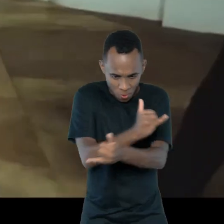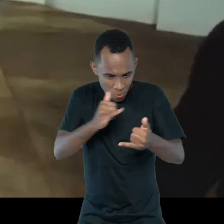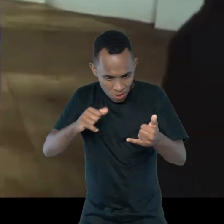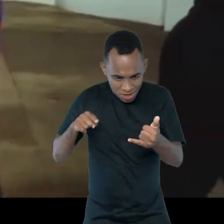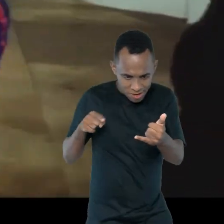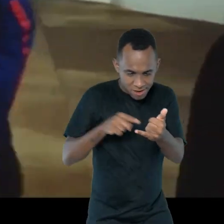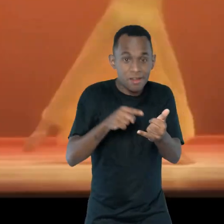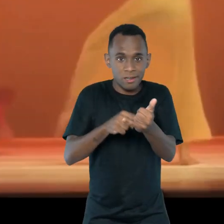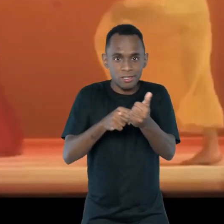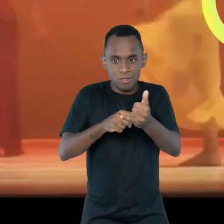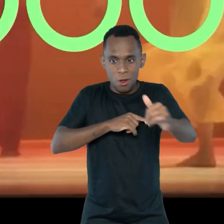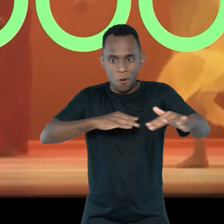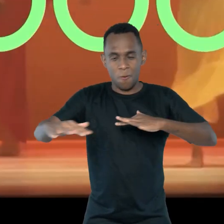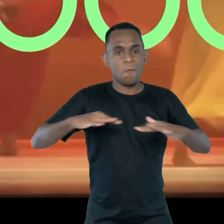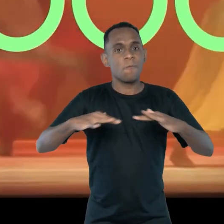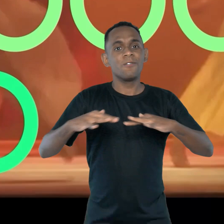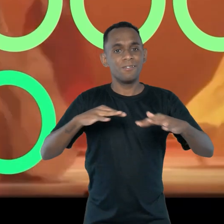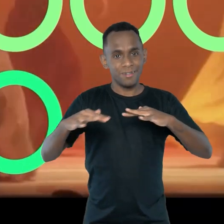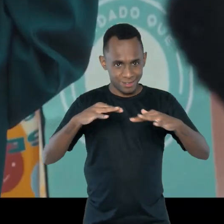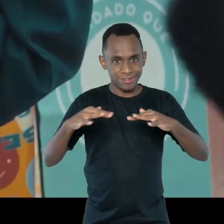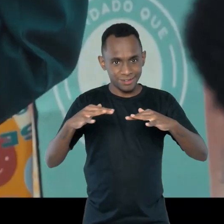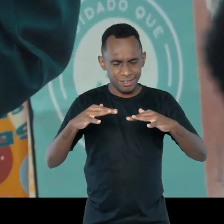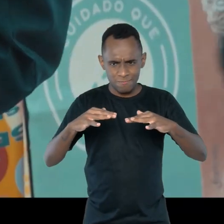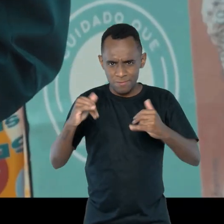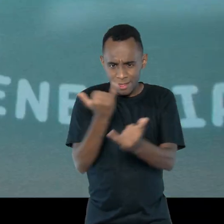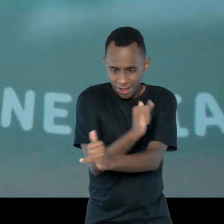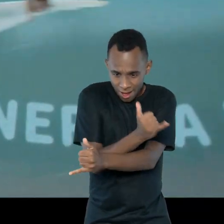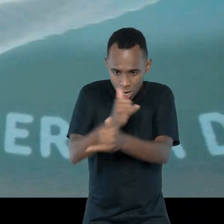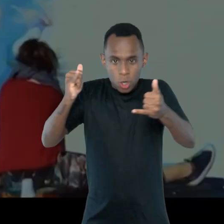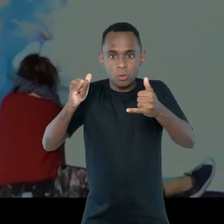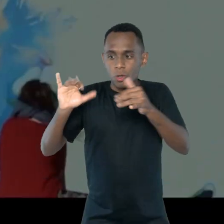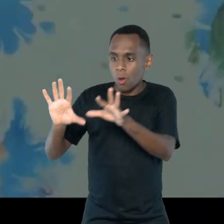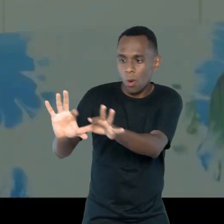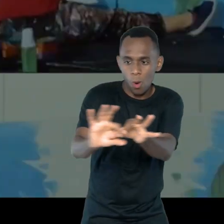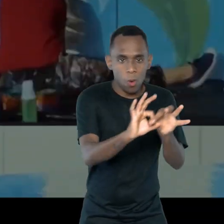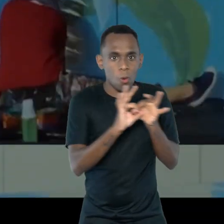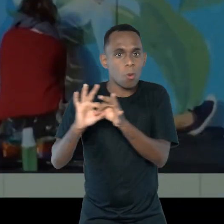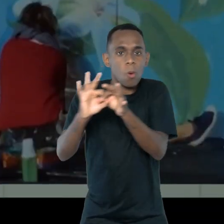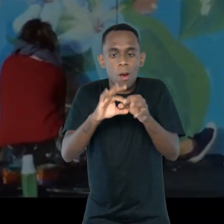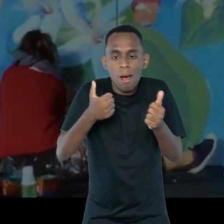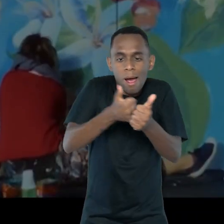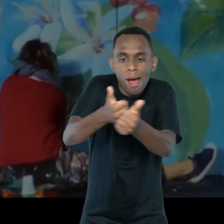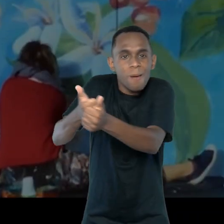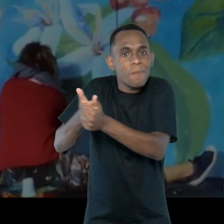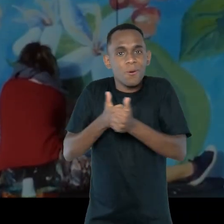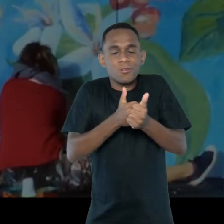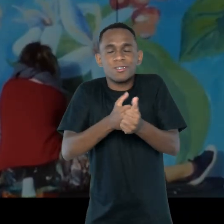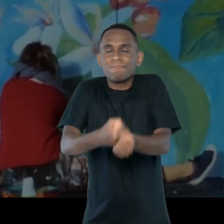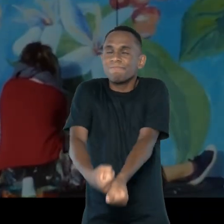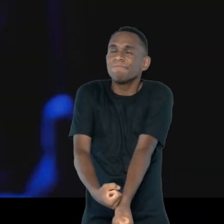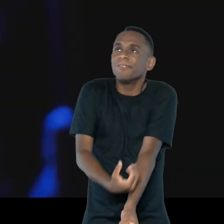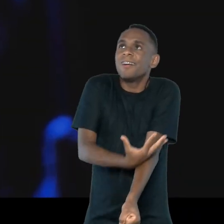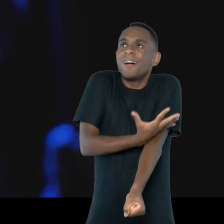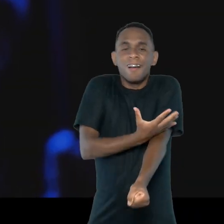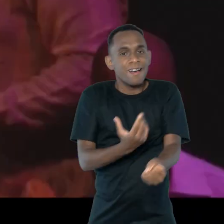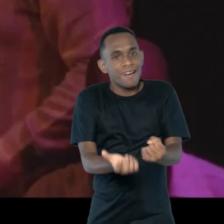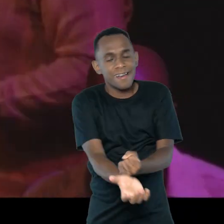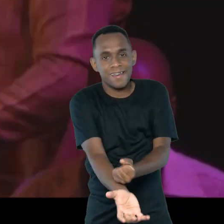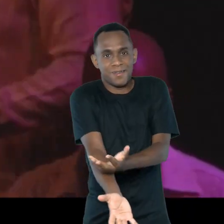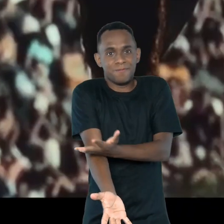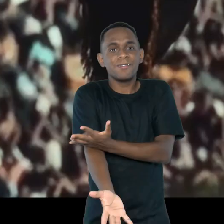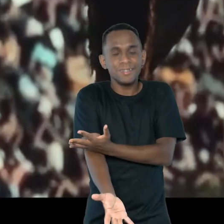energia que gera movimento, energia que conecta, aproxima, emociona,